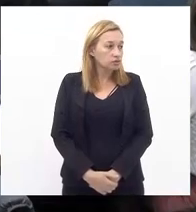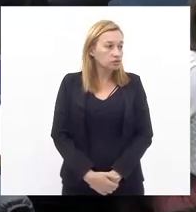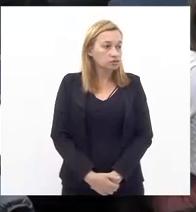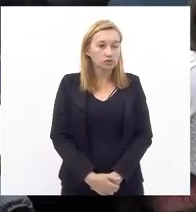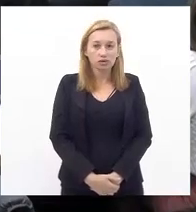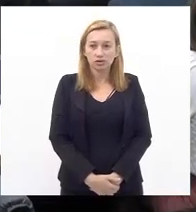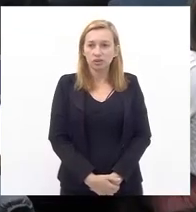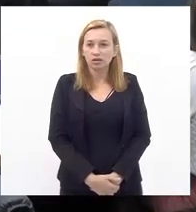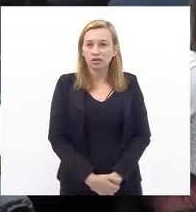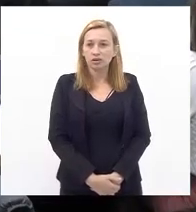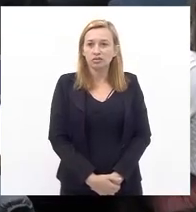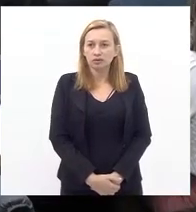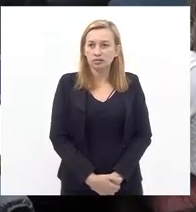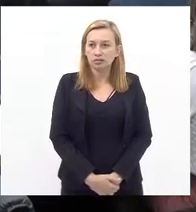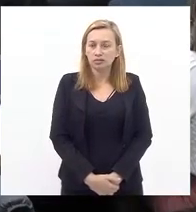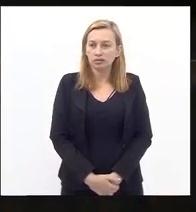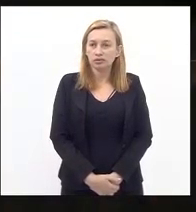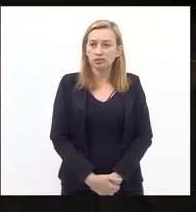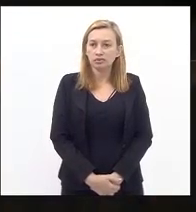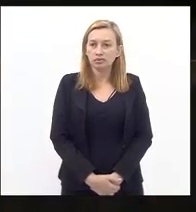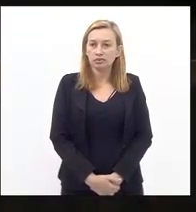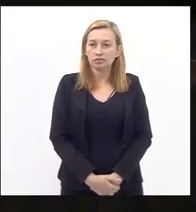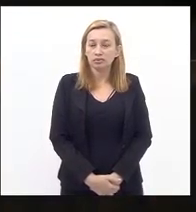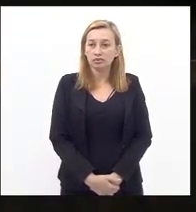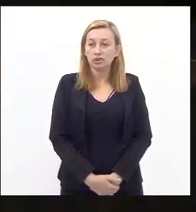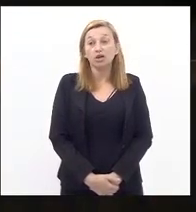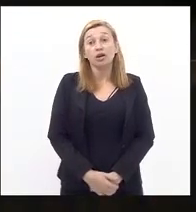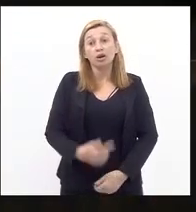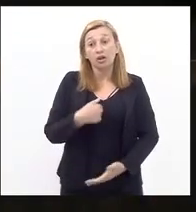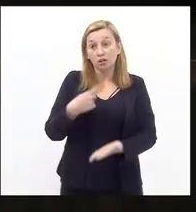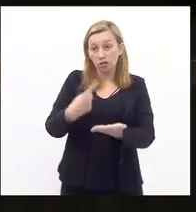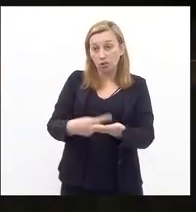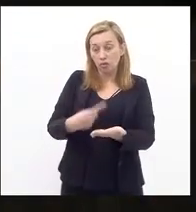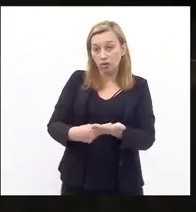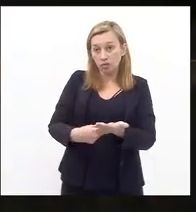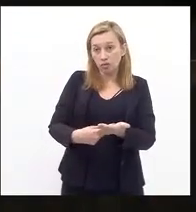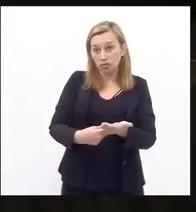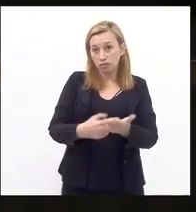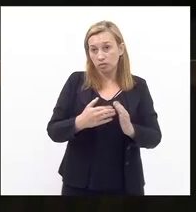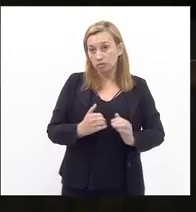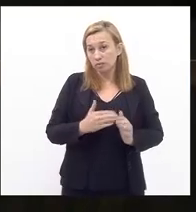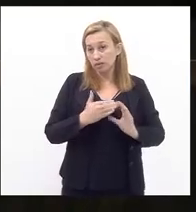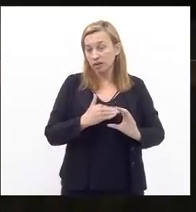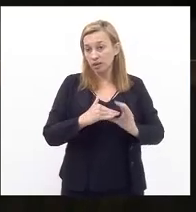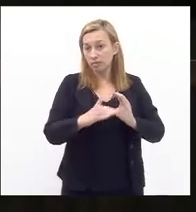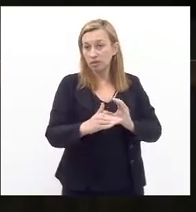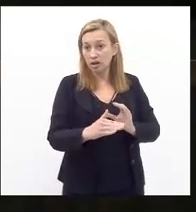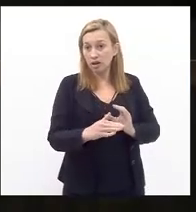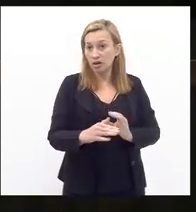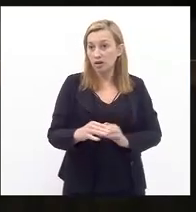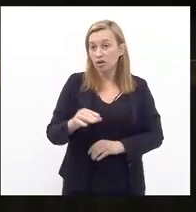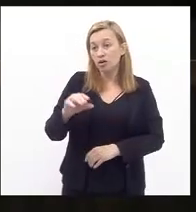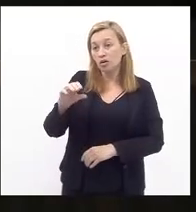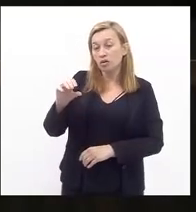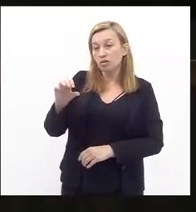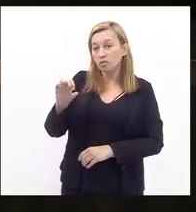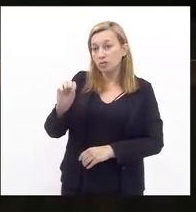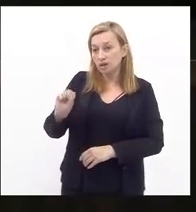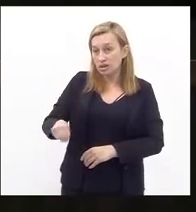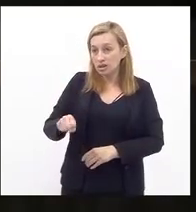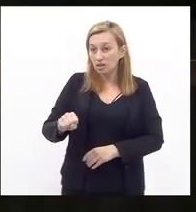E aí e eu fiz o acordo para encaminhar um favorável outro contrário